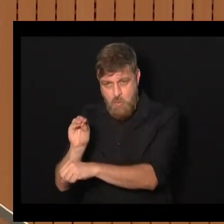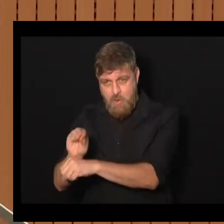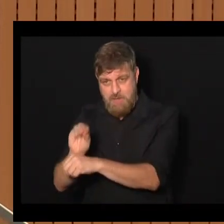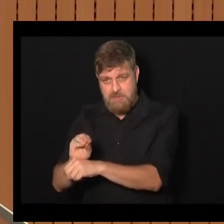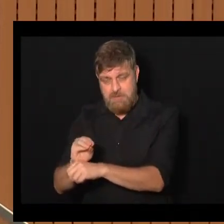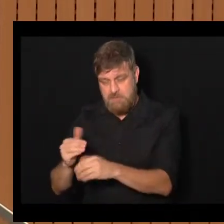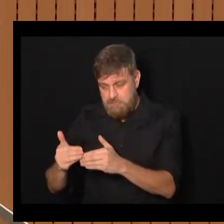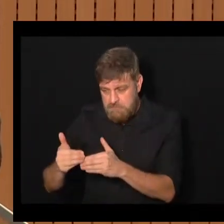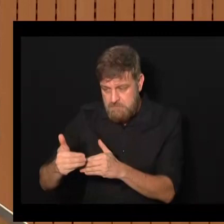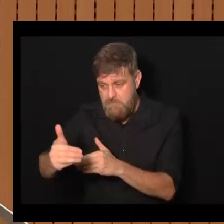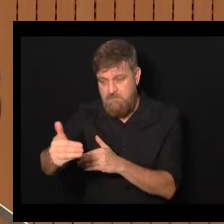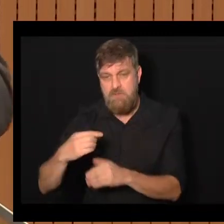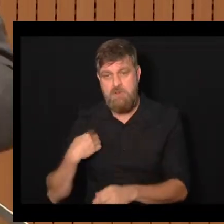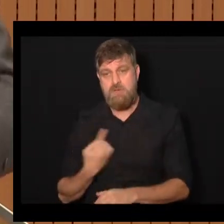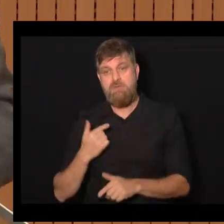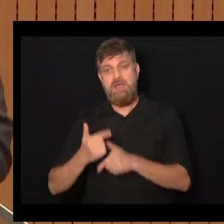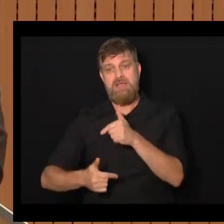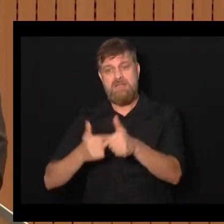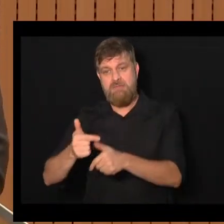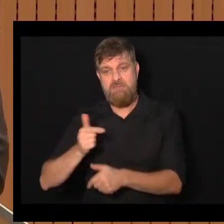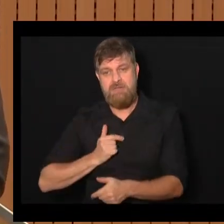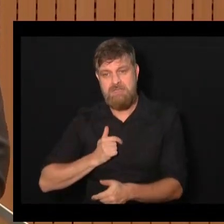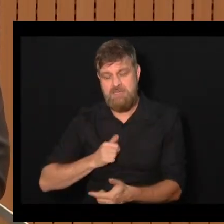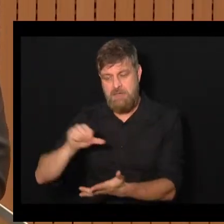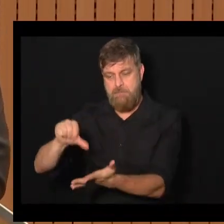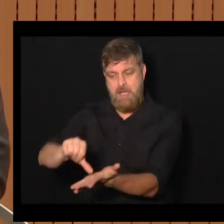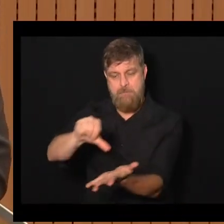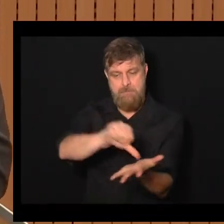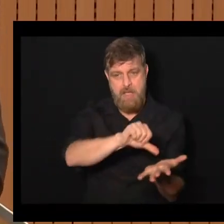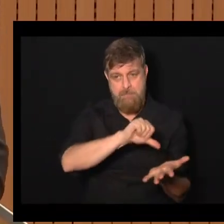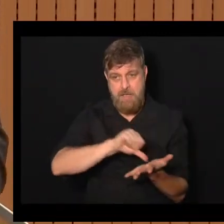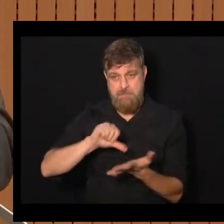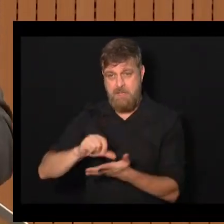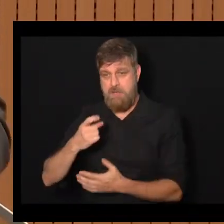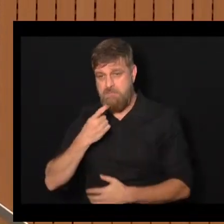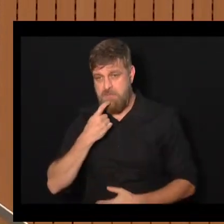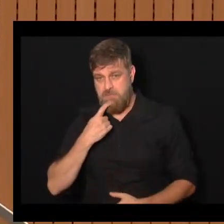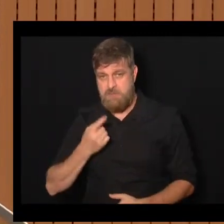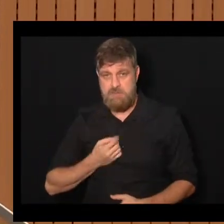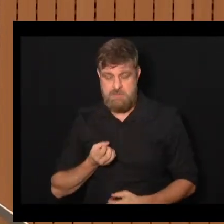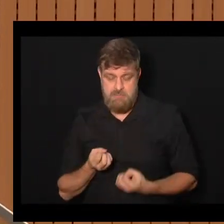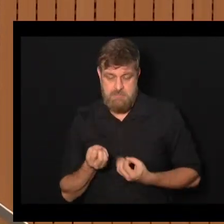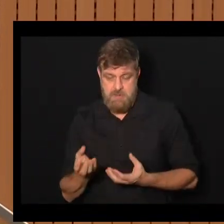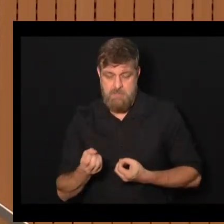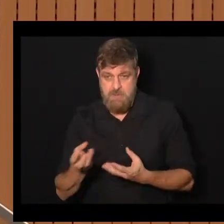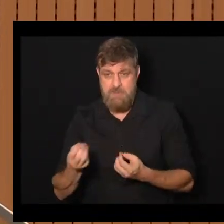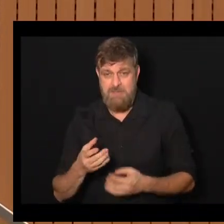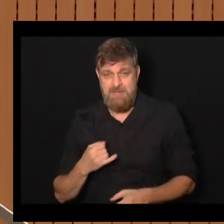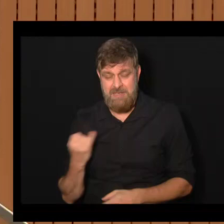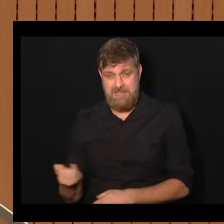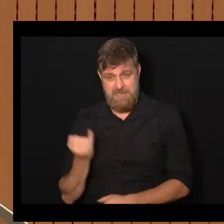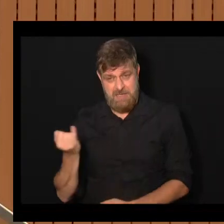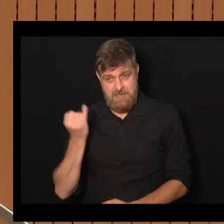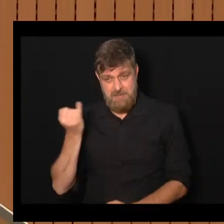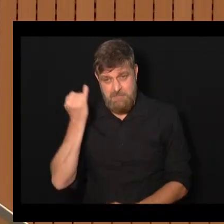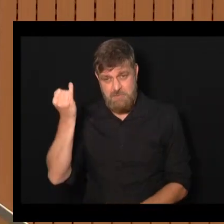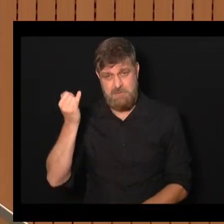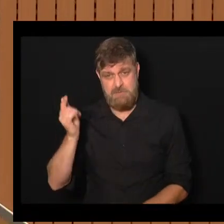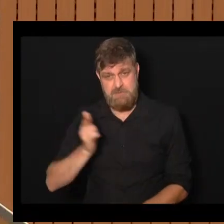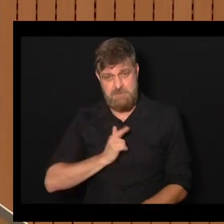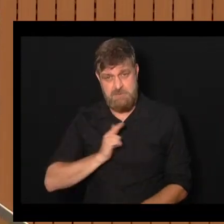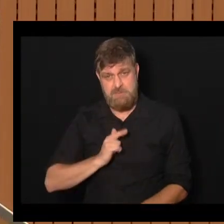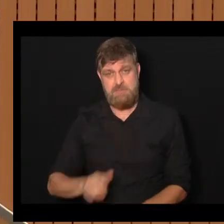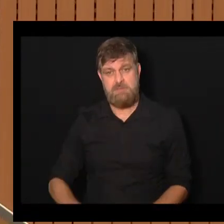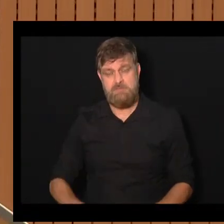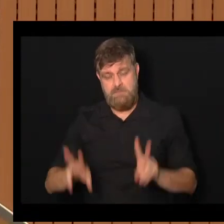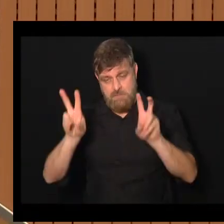para frente nós vamos trabalhar para ter em vários locais da cidade. Então, deixo aqui essa mensagem da relevância dessa